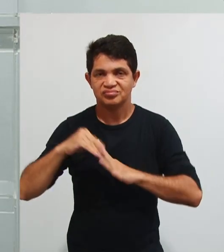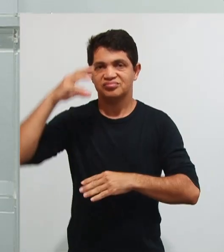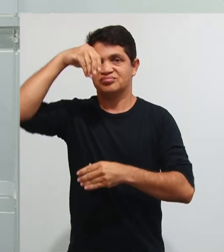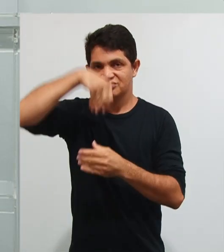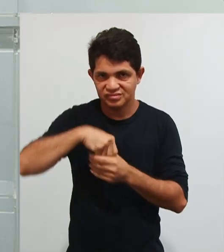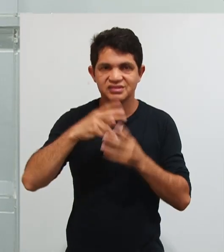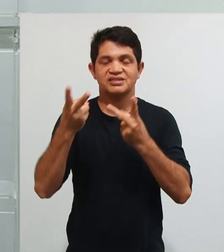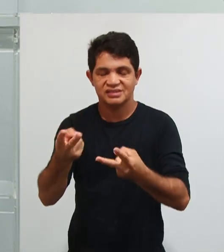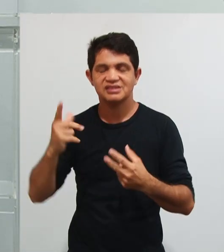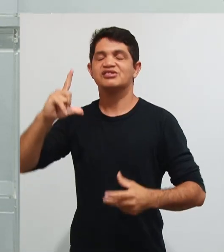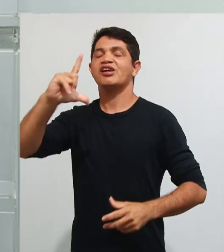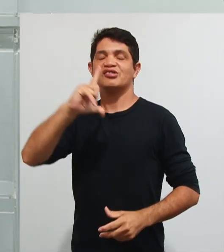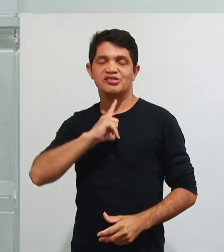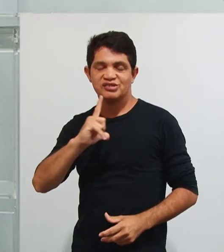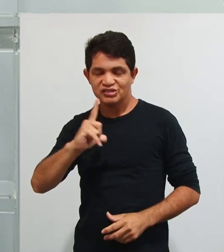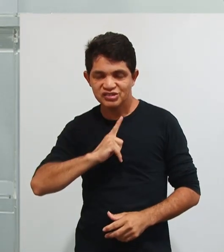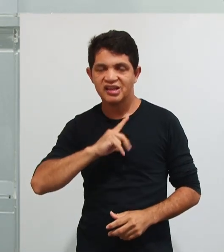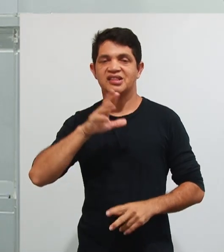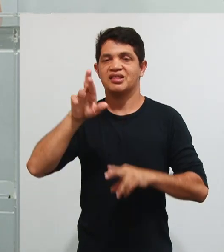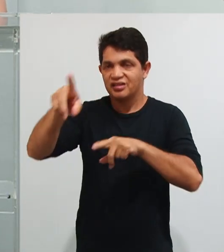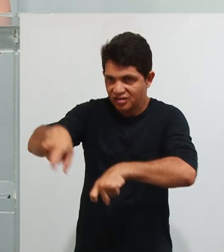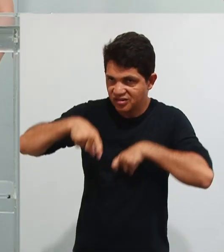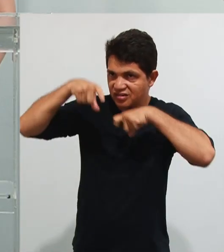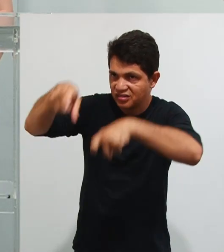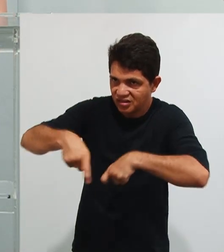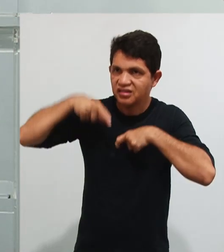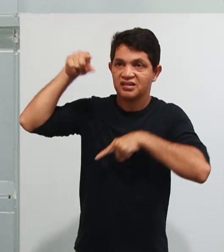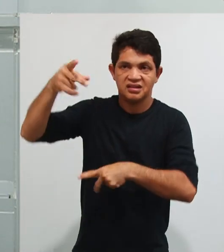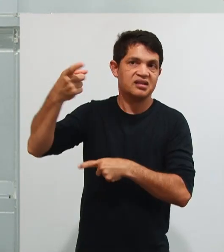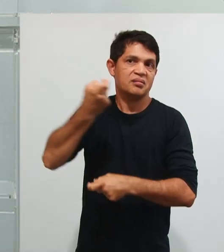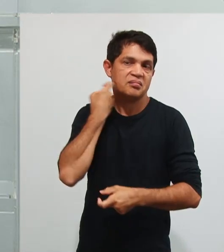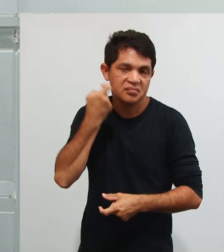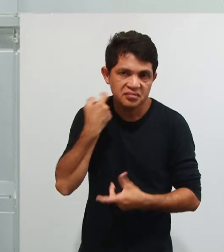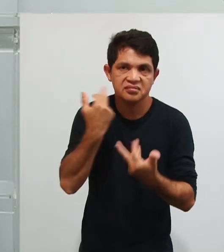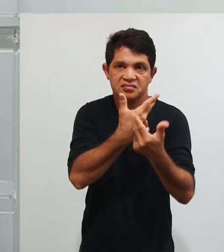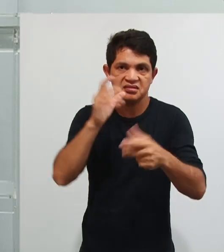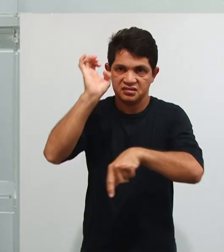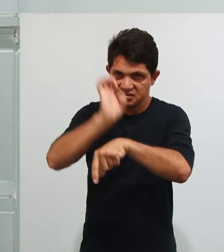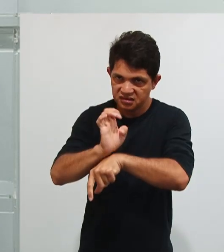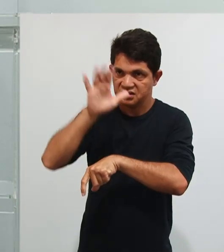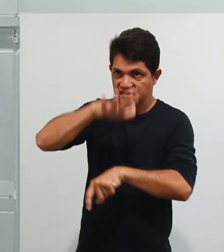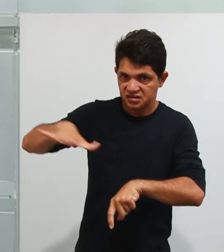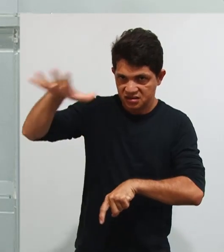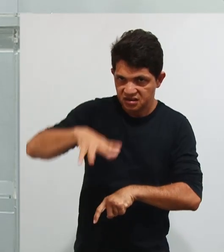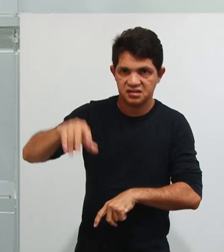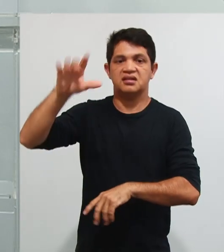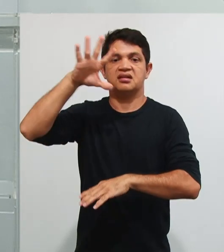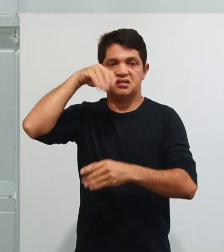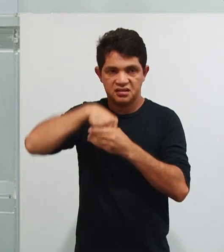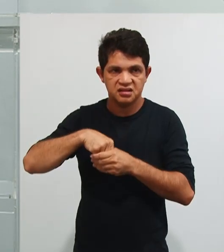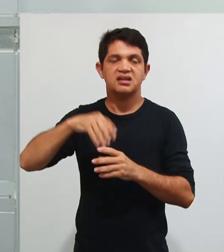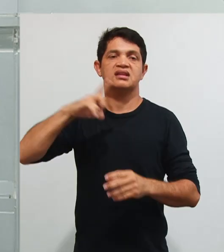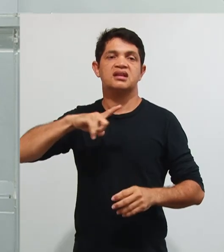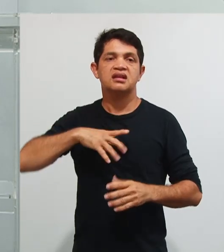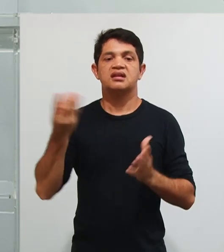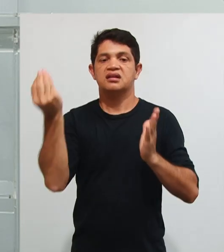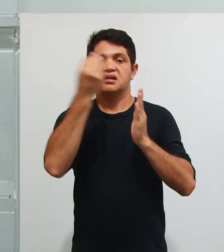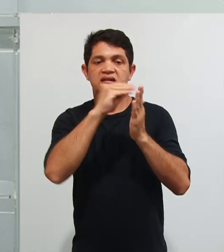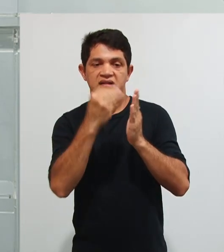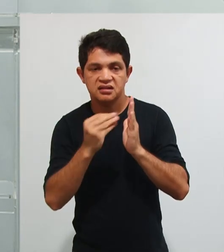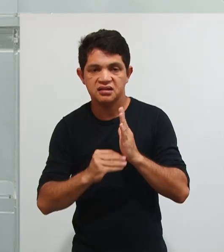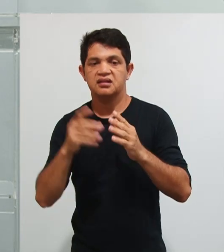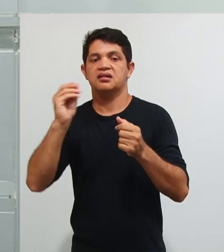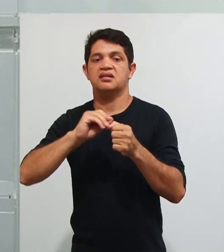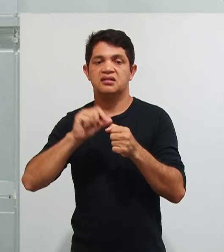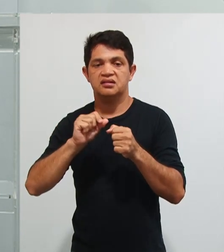que eu já tenho know-how no Estado, e eu coloquei isso em organização? Não, se eu não